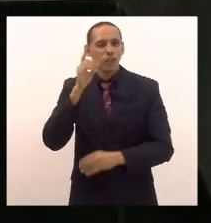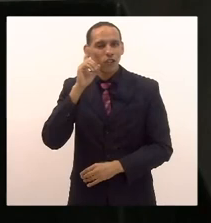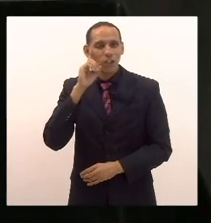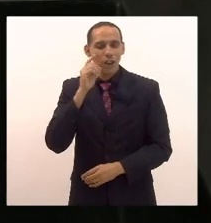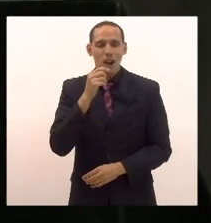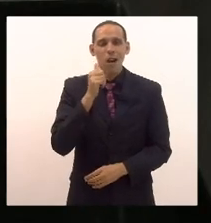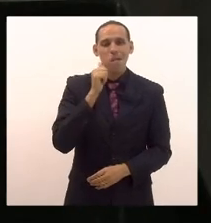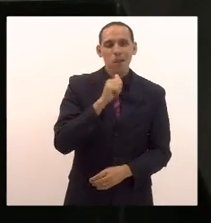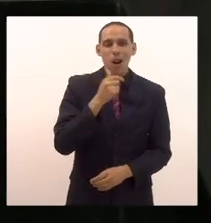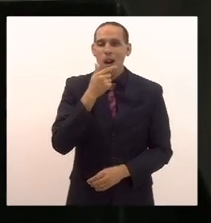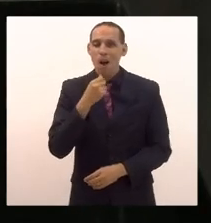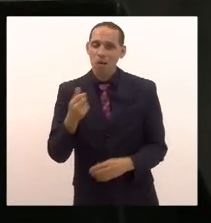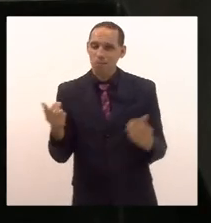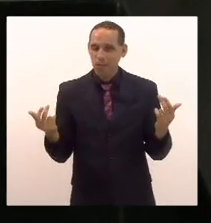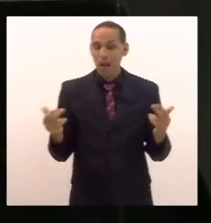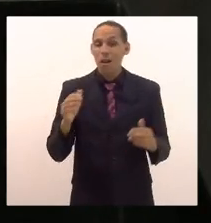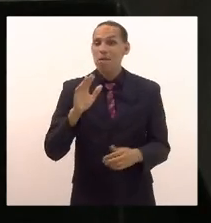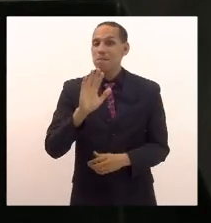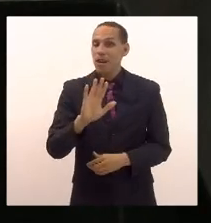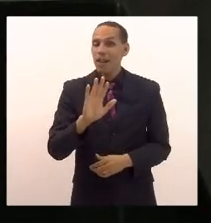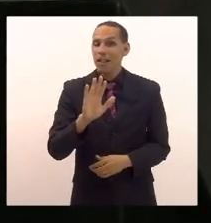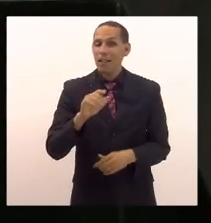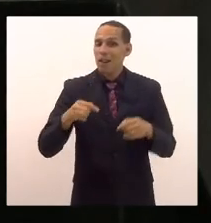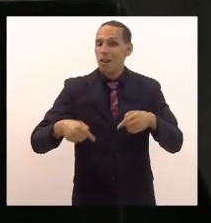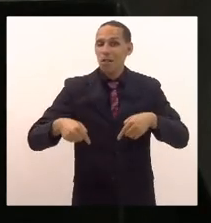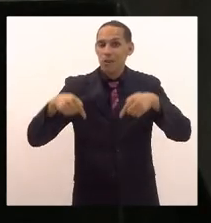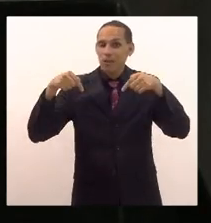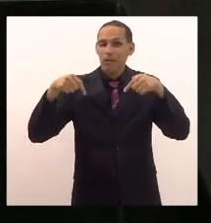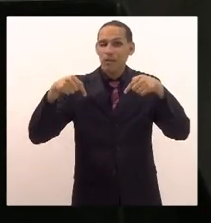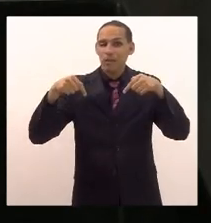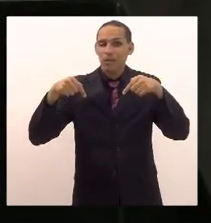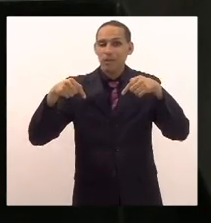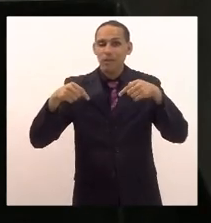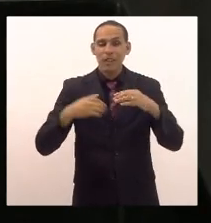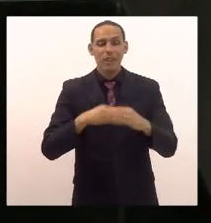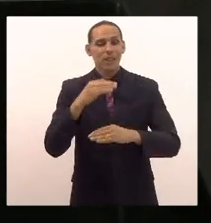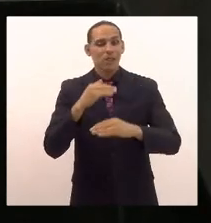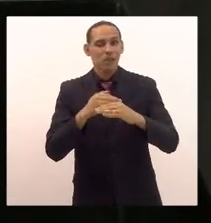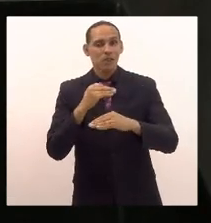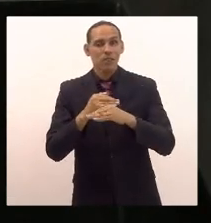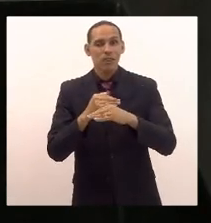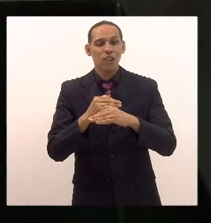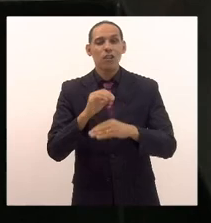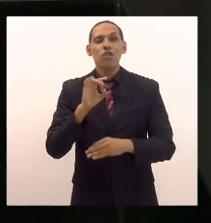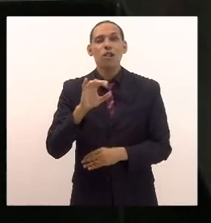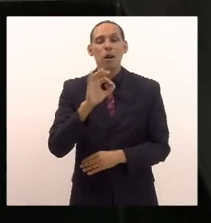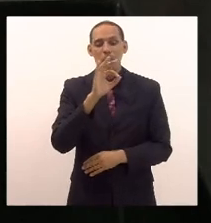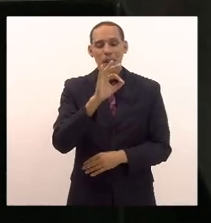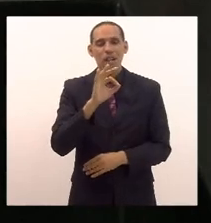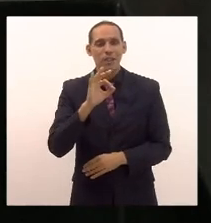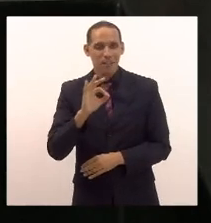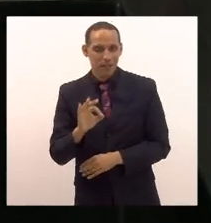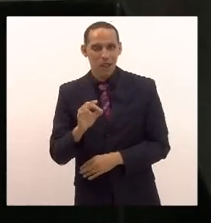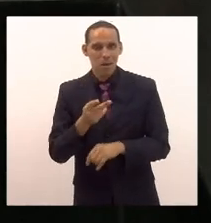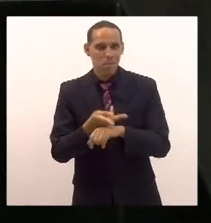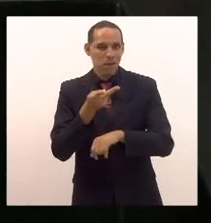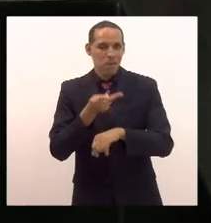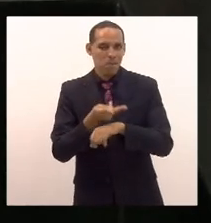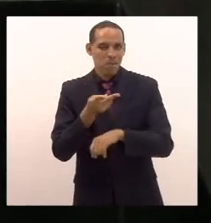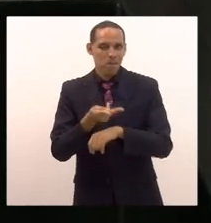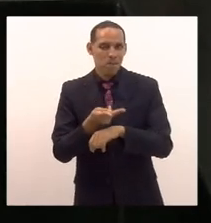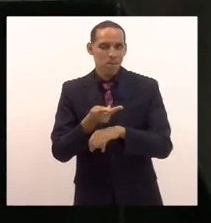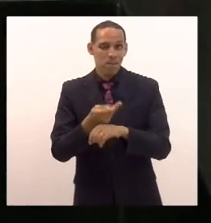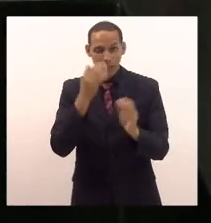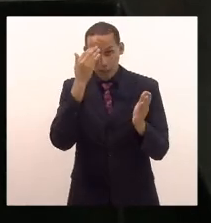mulheres e homens mais em relação às competições a igualdade se dá no percentual dos prémios